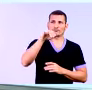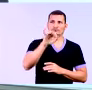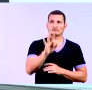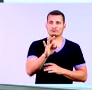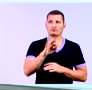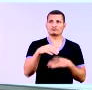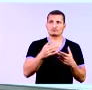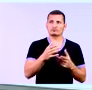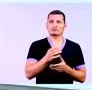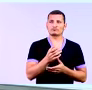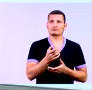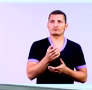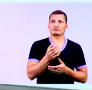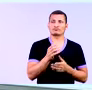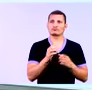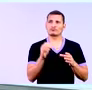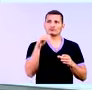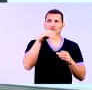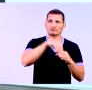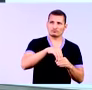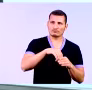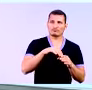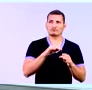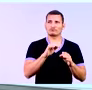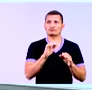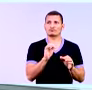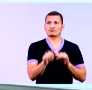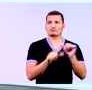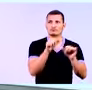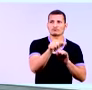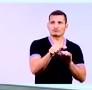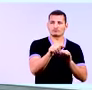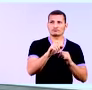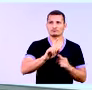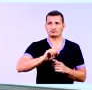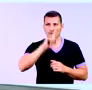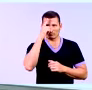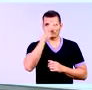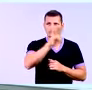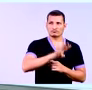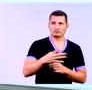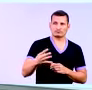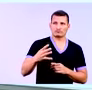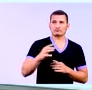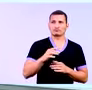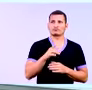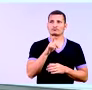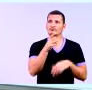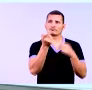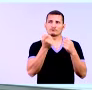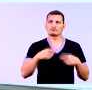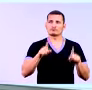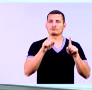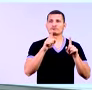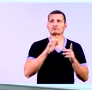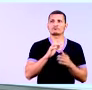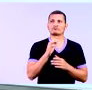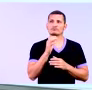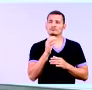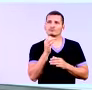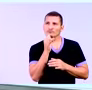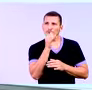operações de inserção, de atualização, de criação de tabelas, você não precisa necessariamente informar